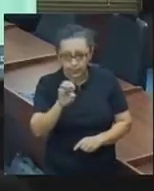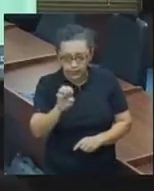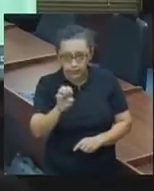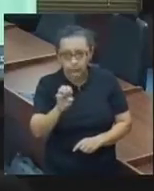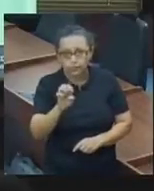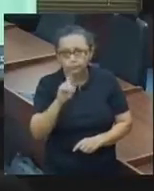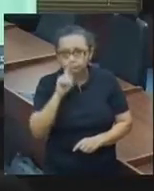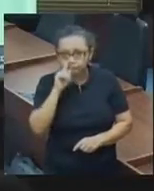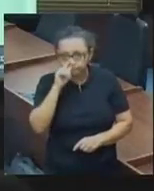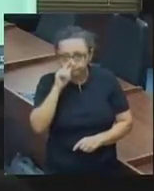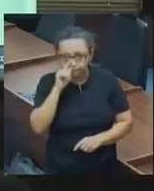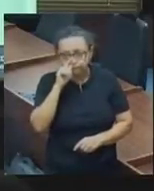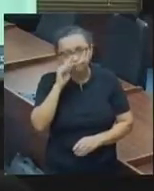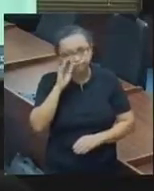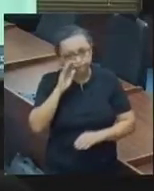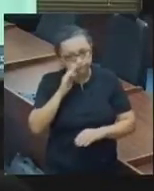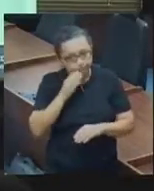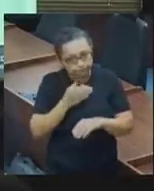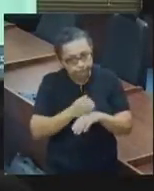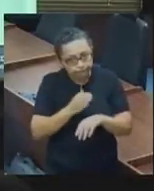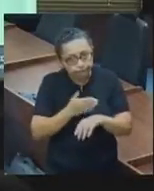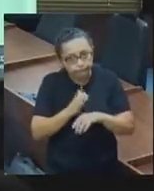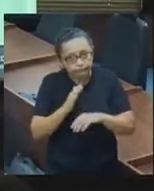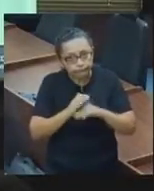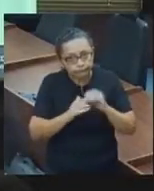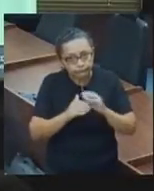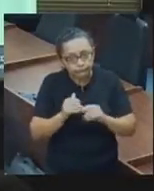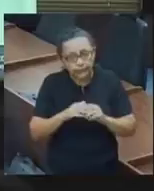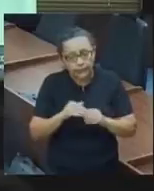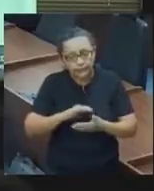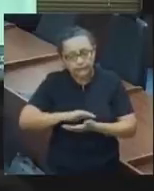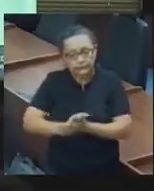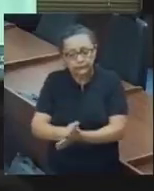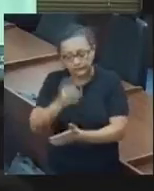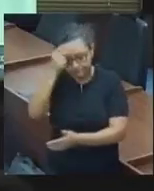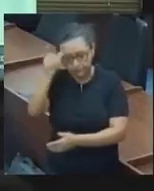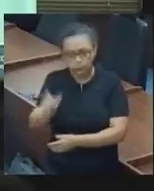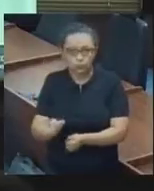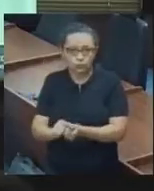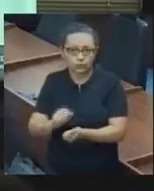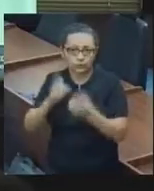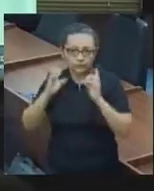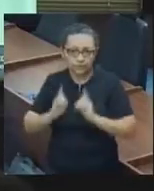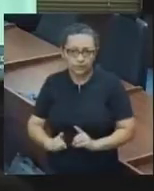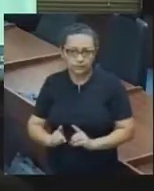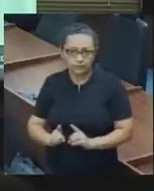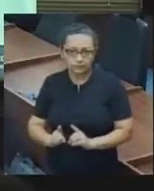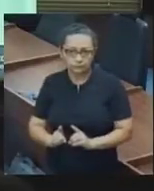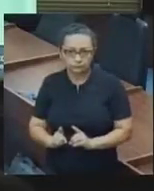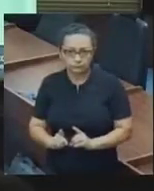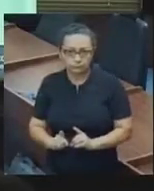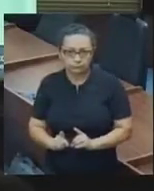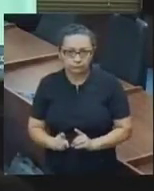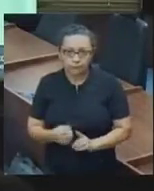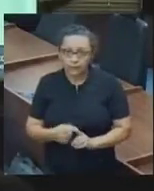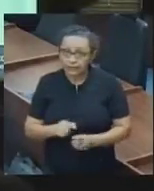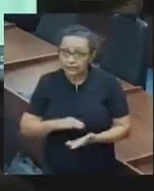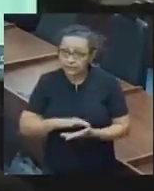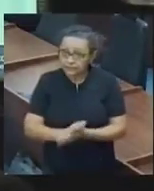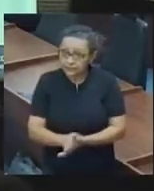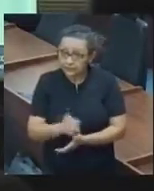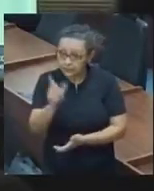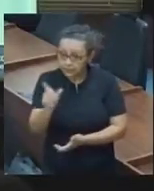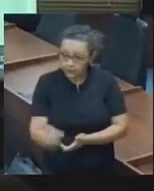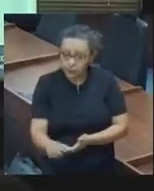a discriminação da pessoa com deficiência e que a discriminação nesse crime definido